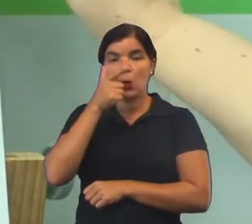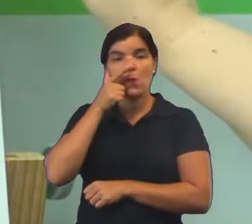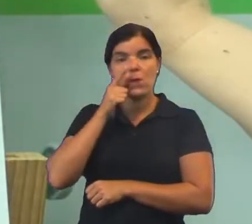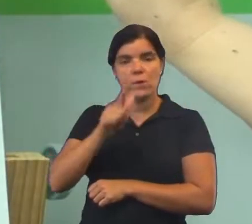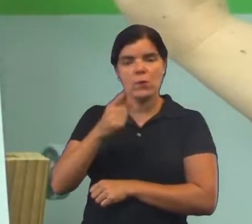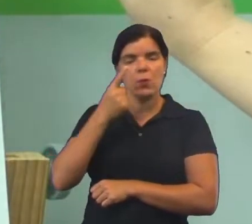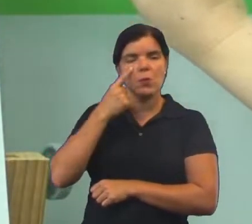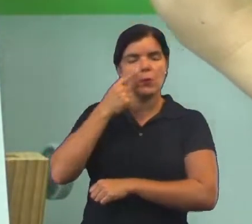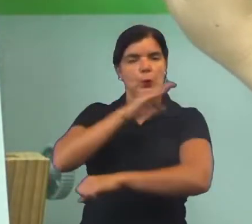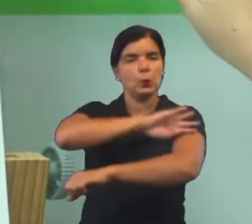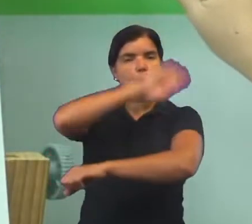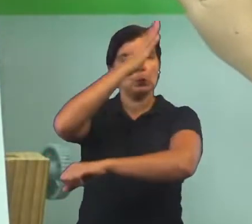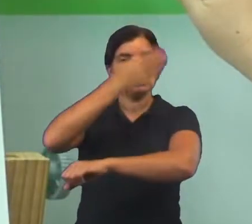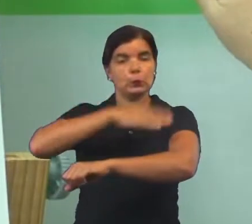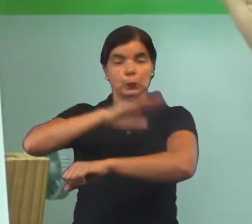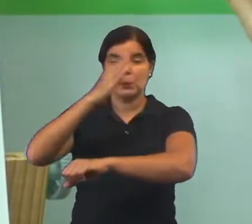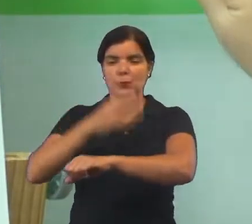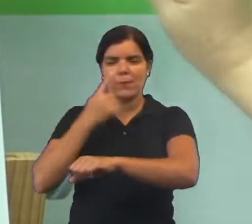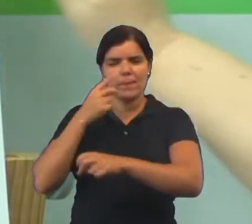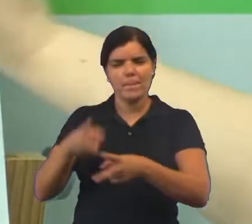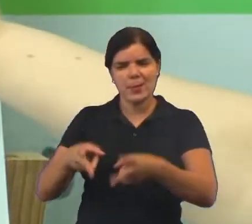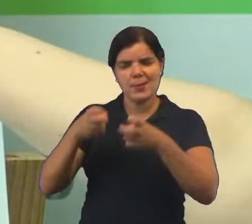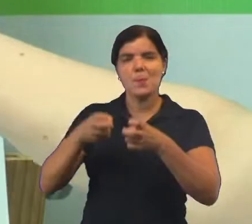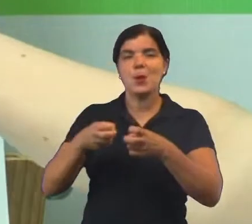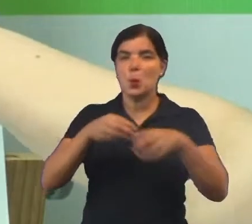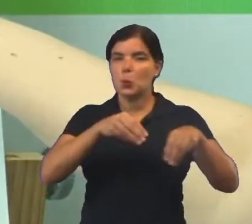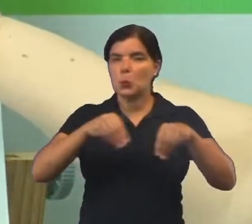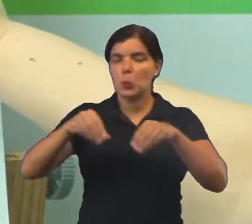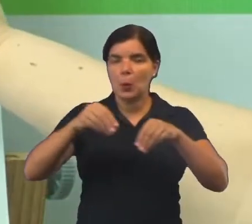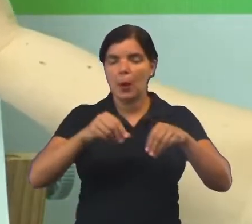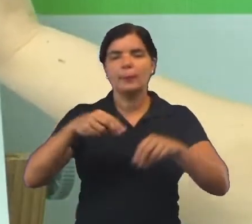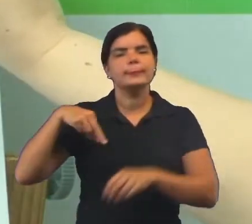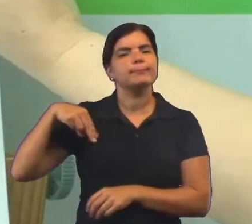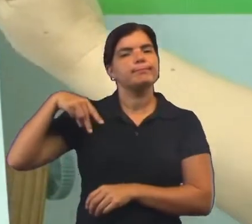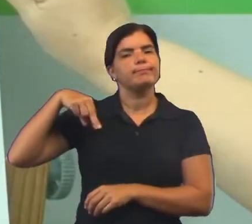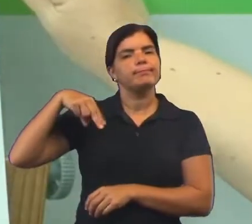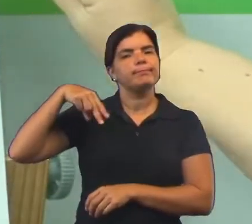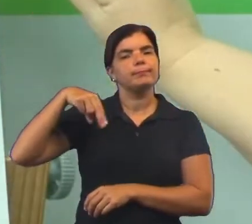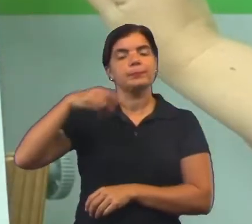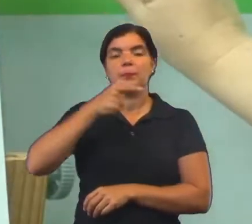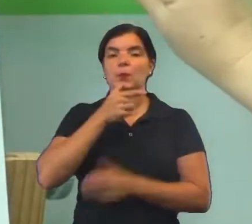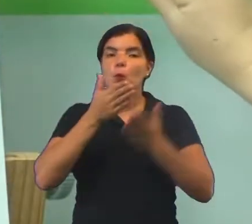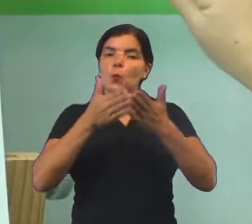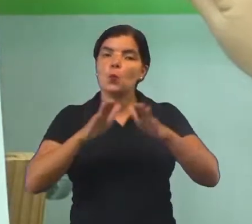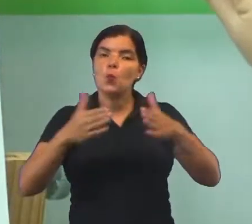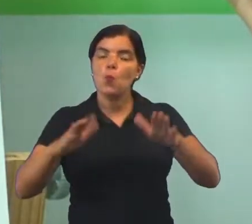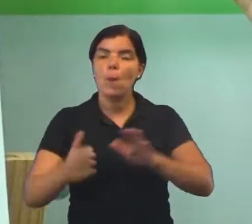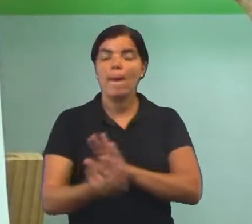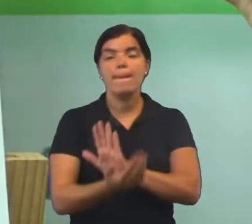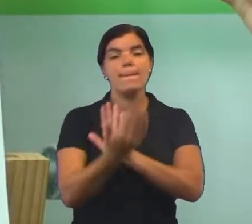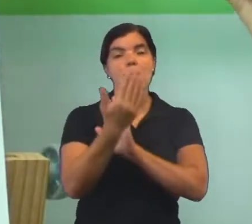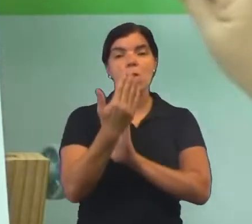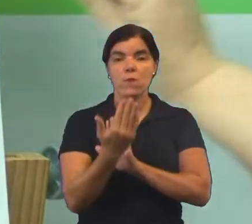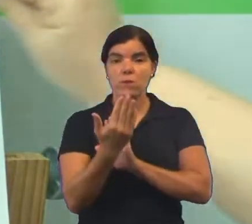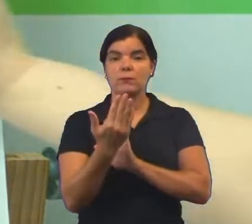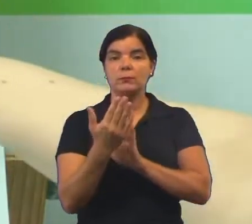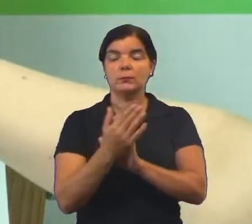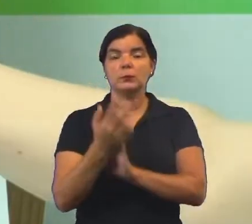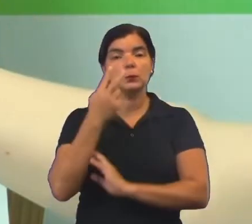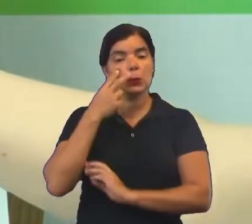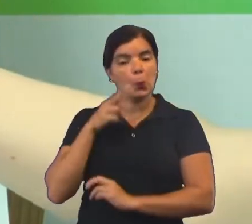alcançaram aquelas alturas de areia. Depois de muito caminhar, o mar estava na frente dos seus